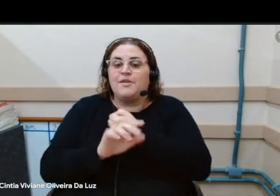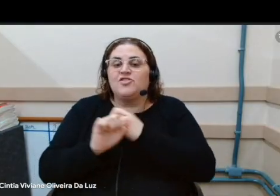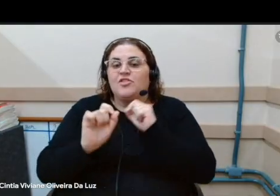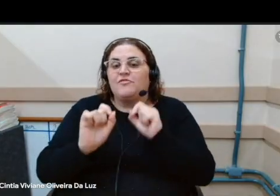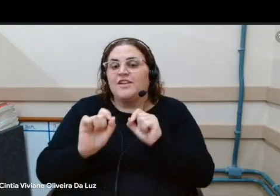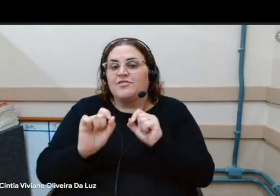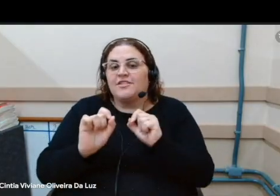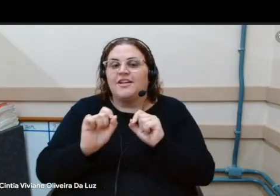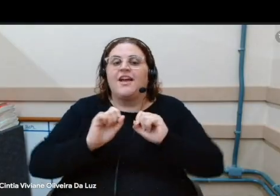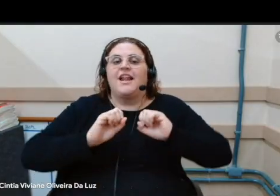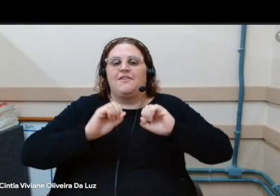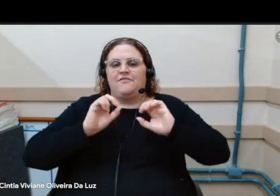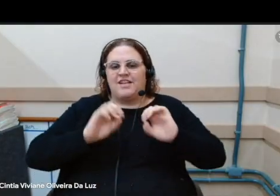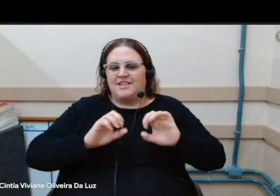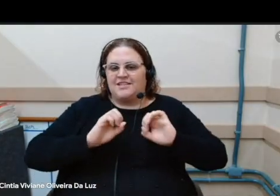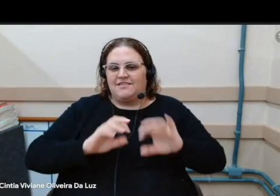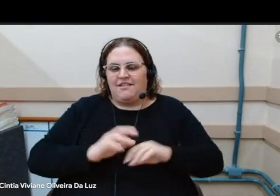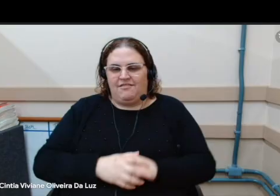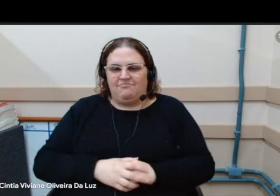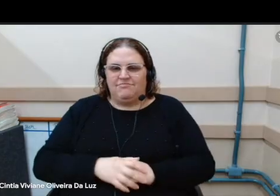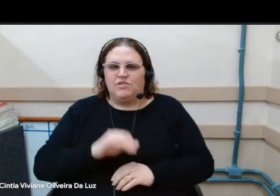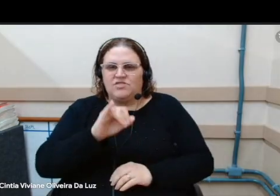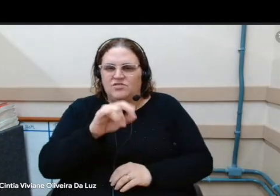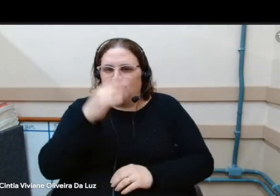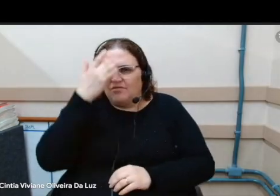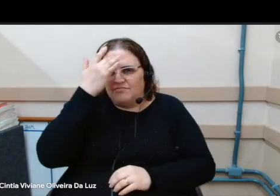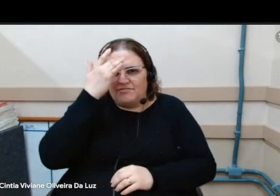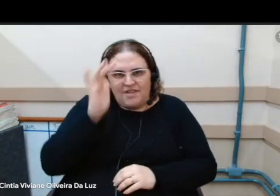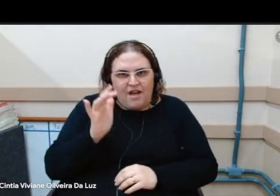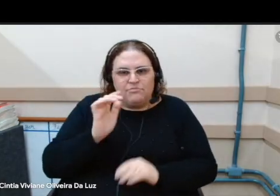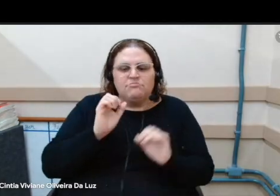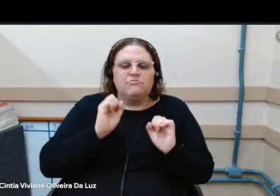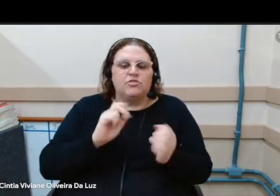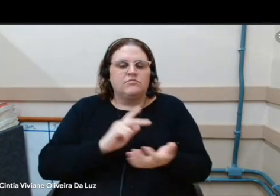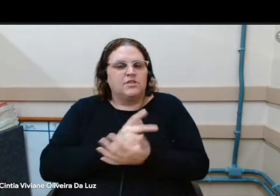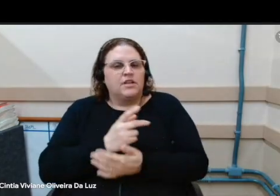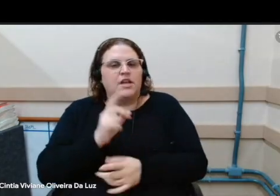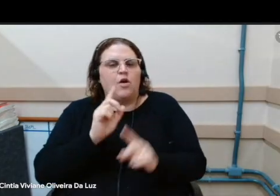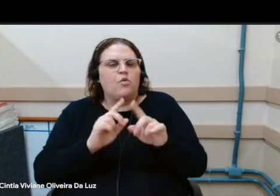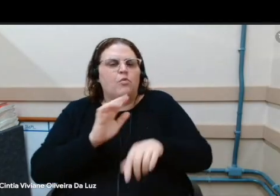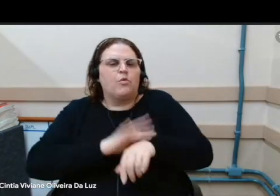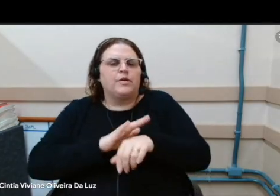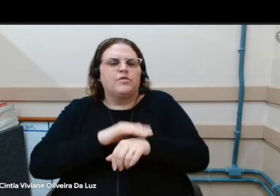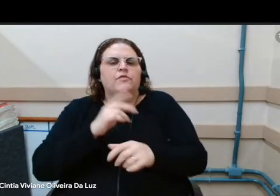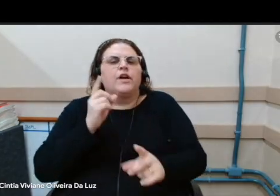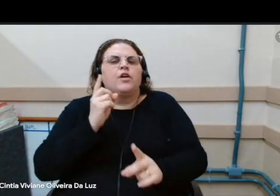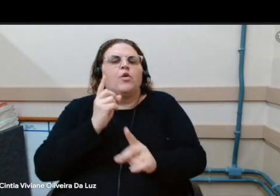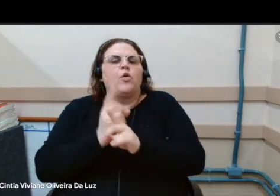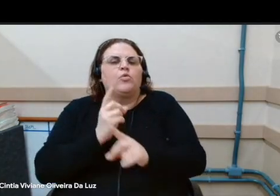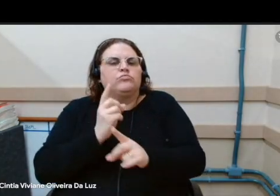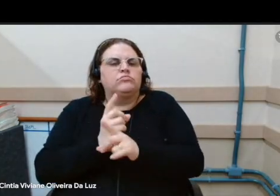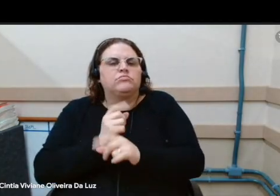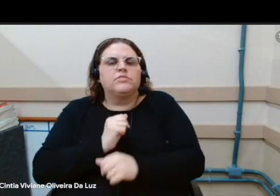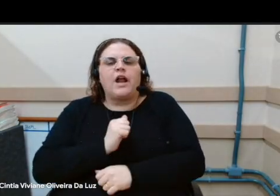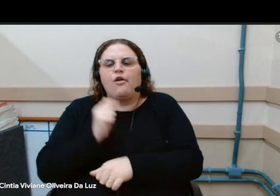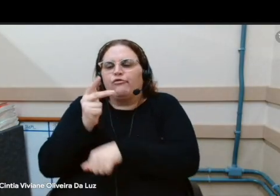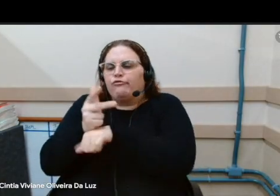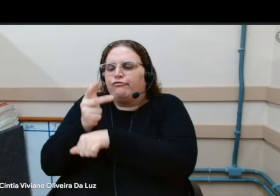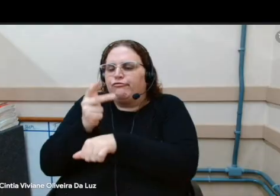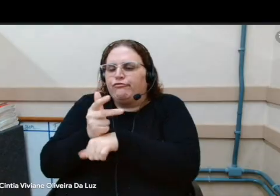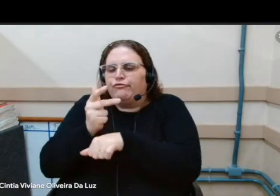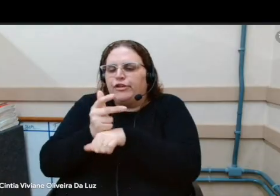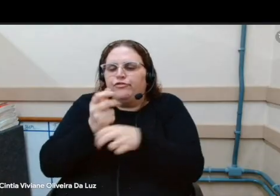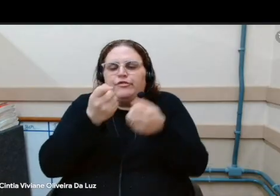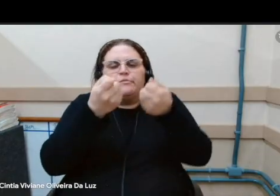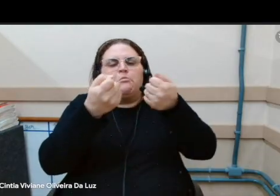ou seja se tu não sabe pode deixar que tu vai achar um tutorial tu vai achar alguém explicando né